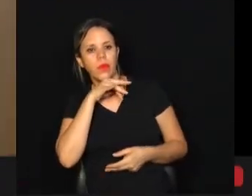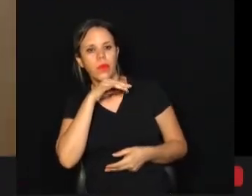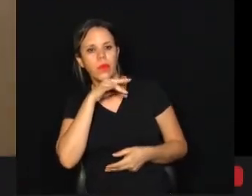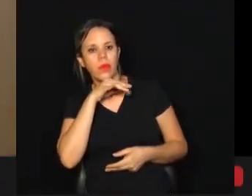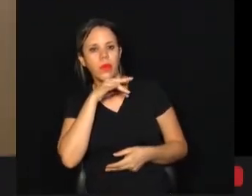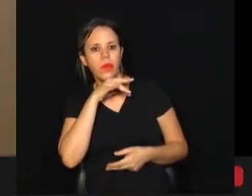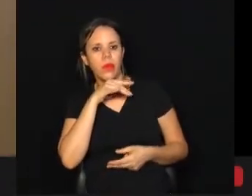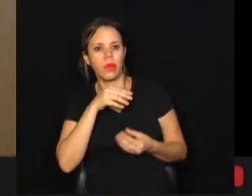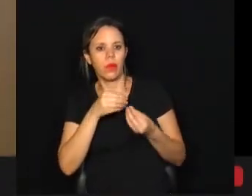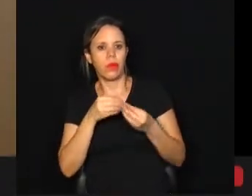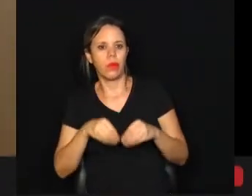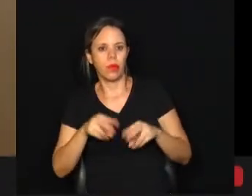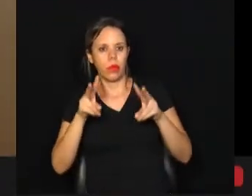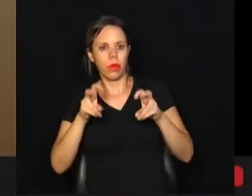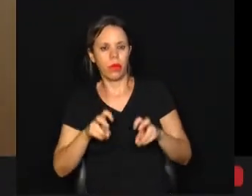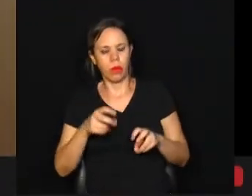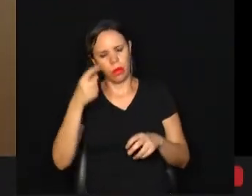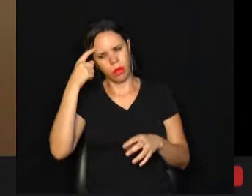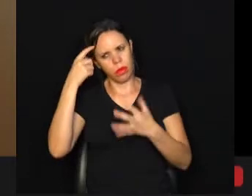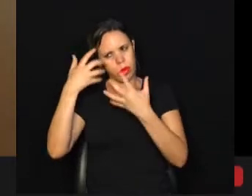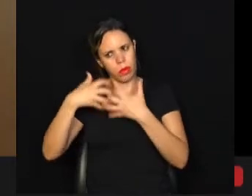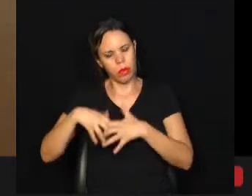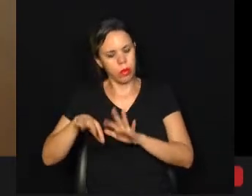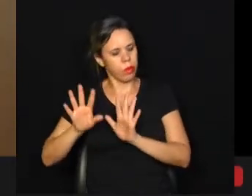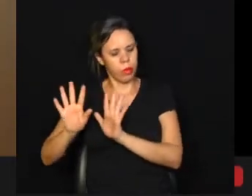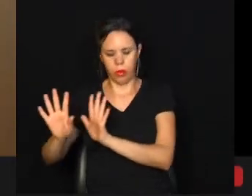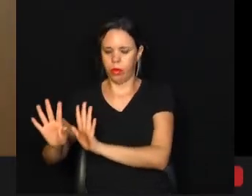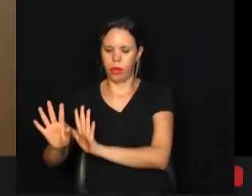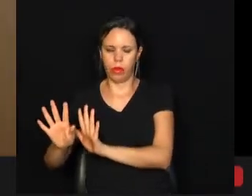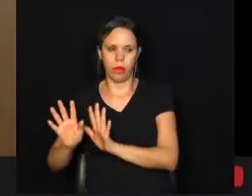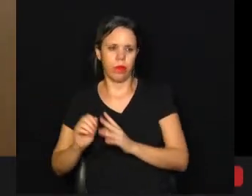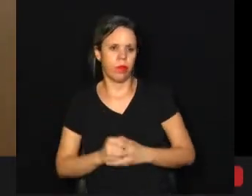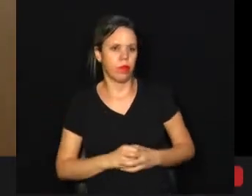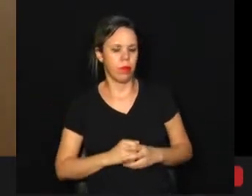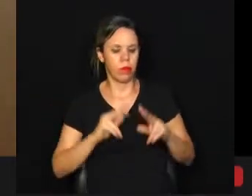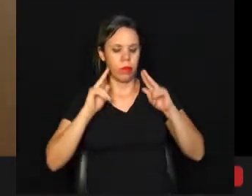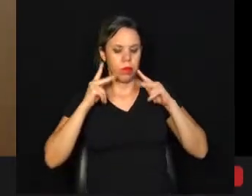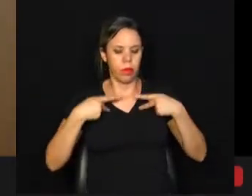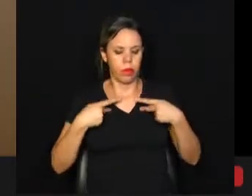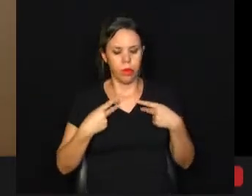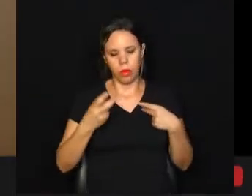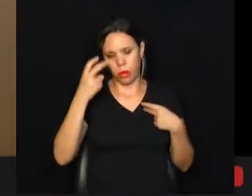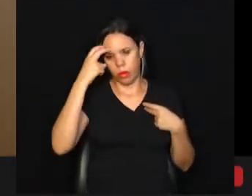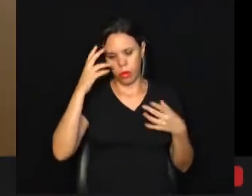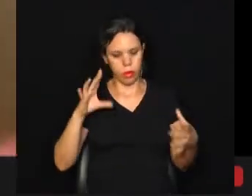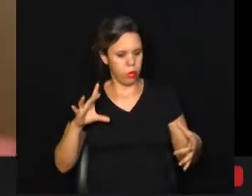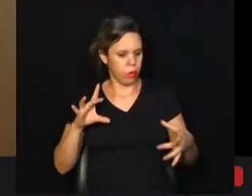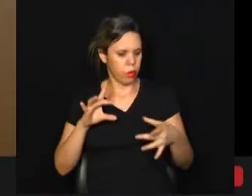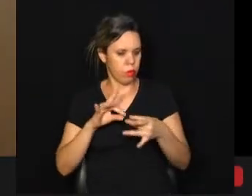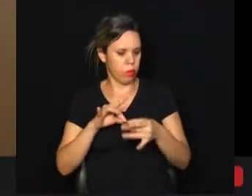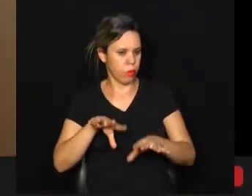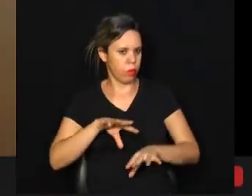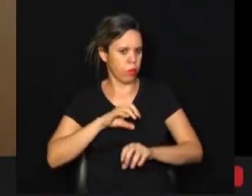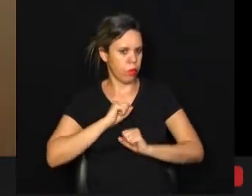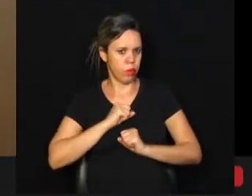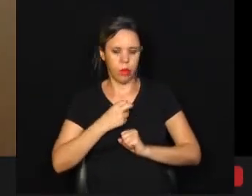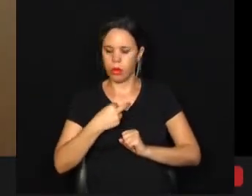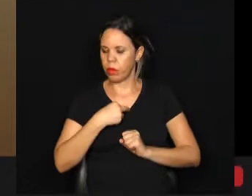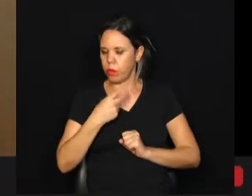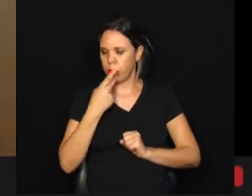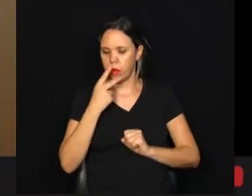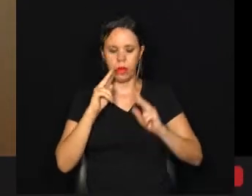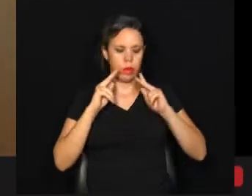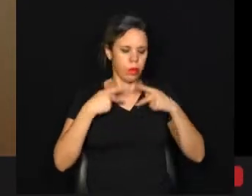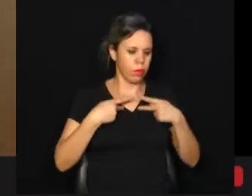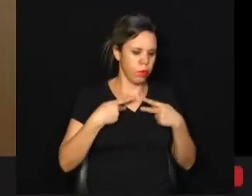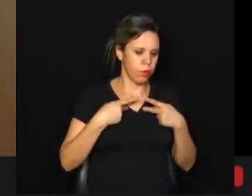diabólica, sobre esse pensamento, né? Mas o ser humano e a cultura são uma coisa só. Não dá para a gente falar em humanidade